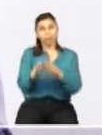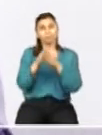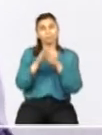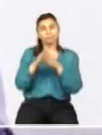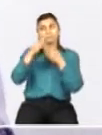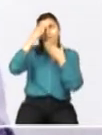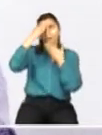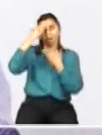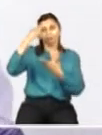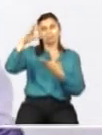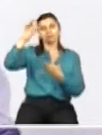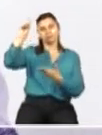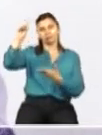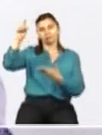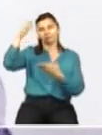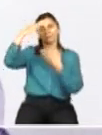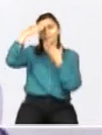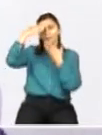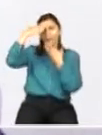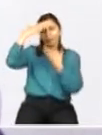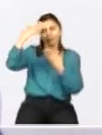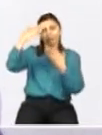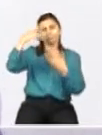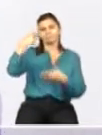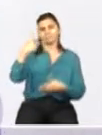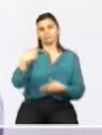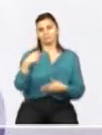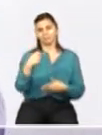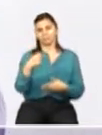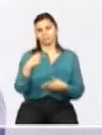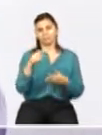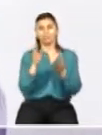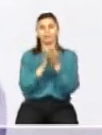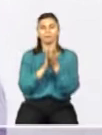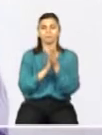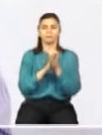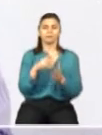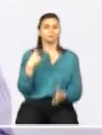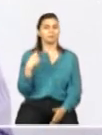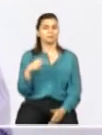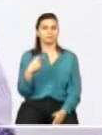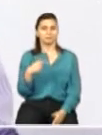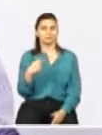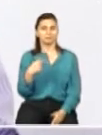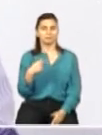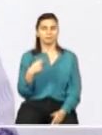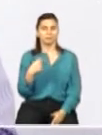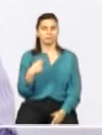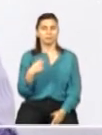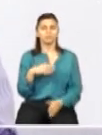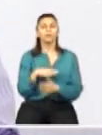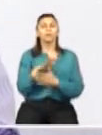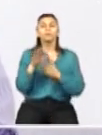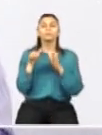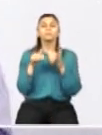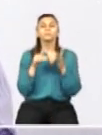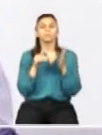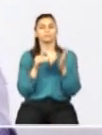Deus e gratidão a Sete Lagoas. Parabéns, Sete Lagoas, por tudo que